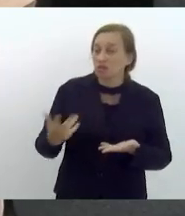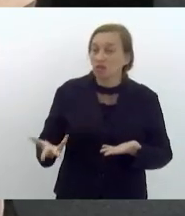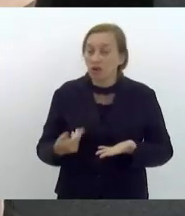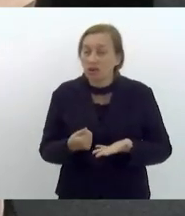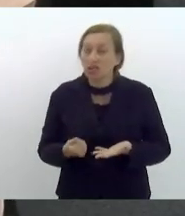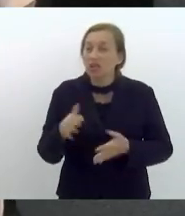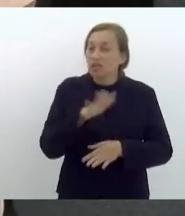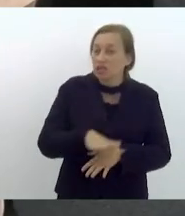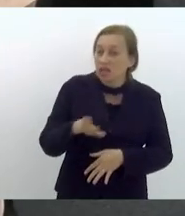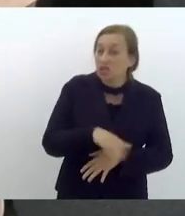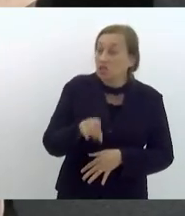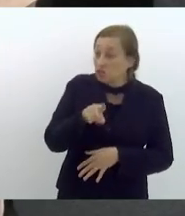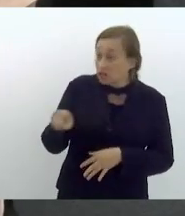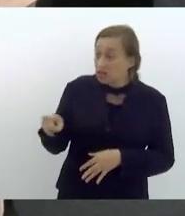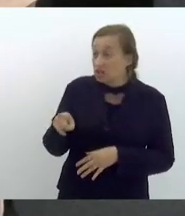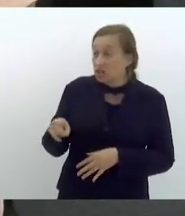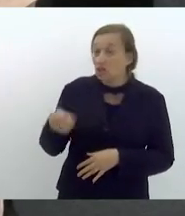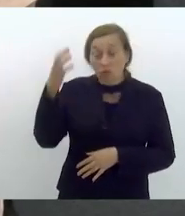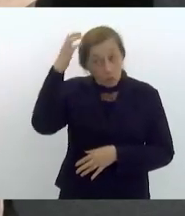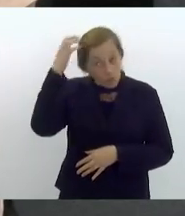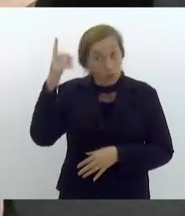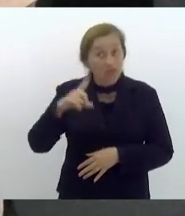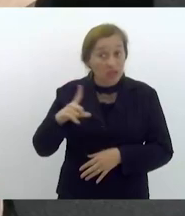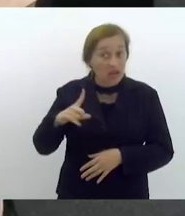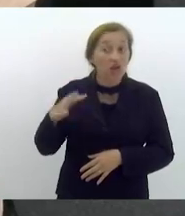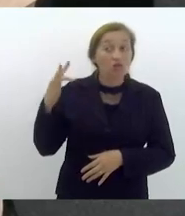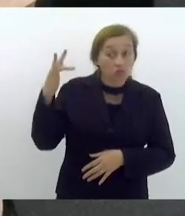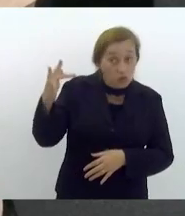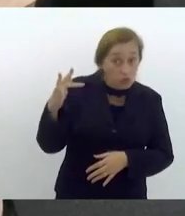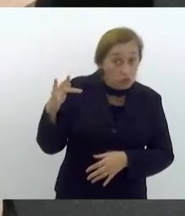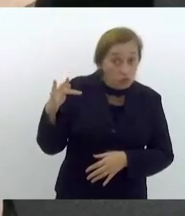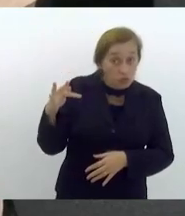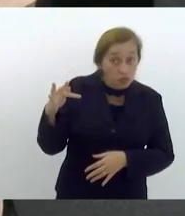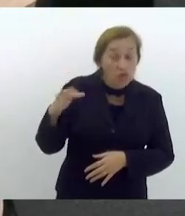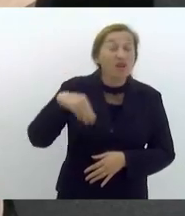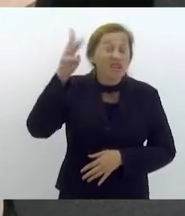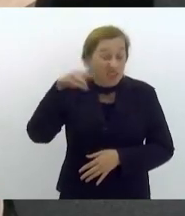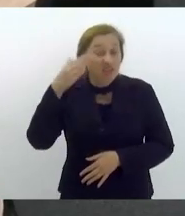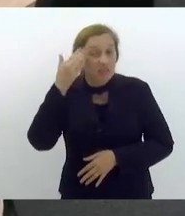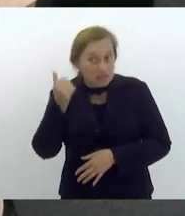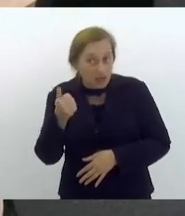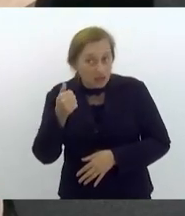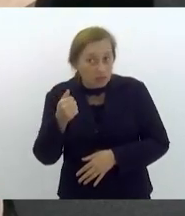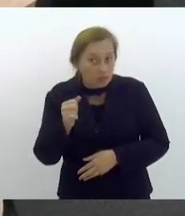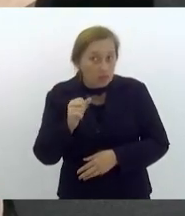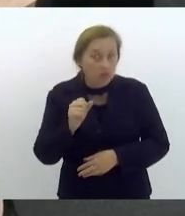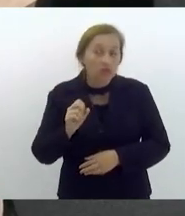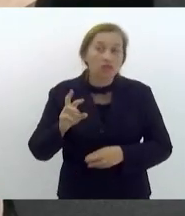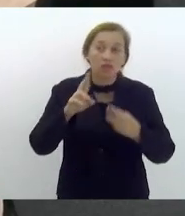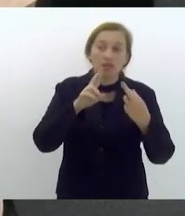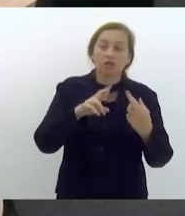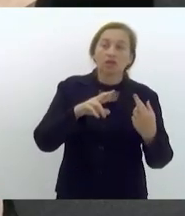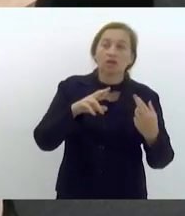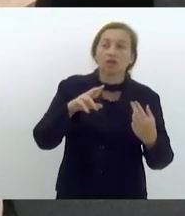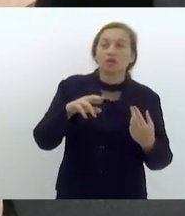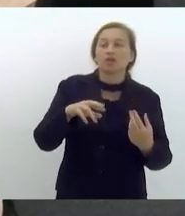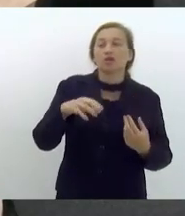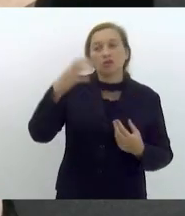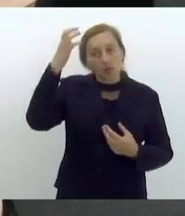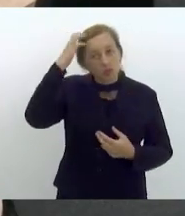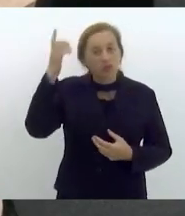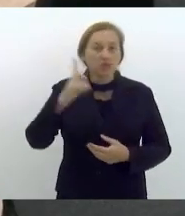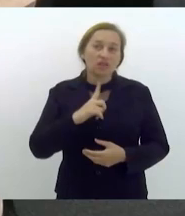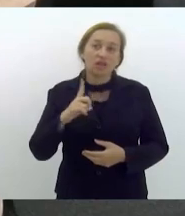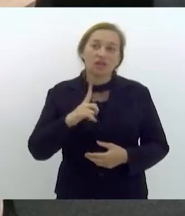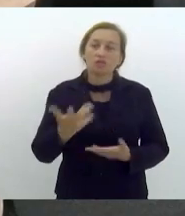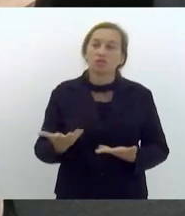crianças e vocês vão ser responsabilizados Quem sabe no futuro quem sabe poderão ser responsabilizados de alguma forma